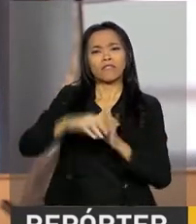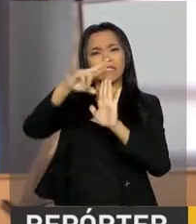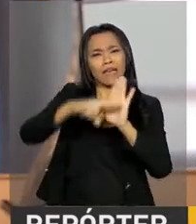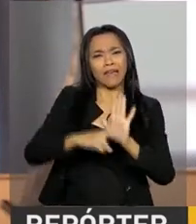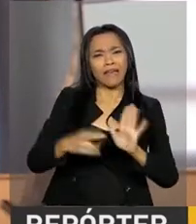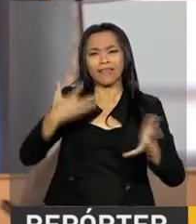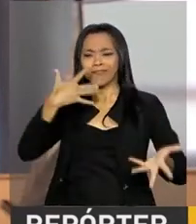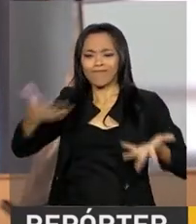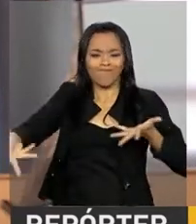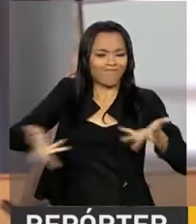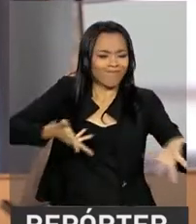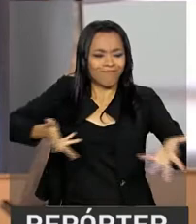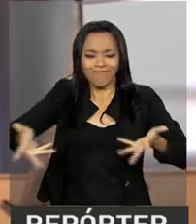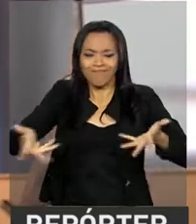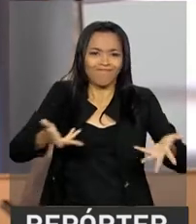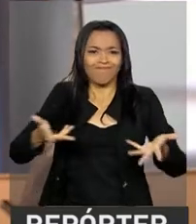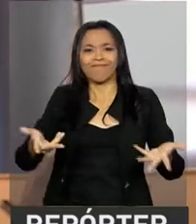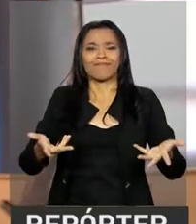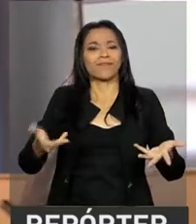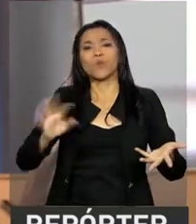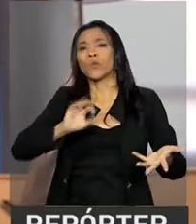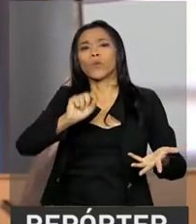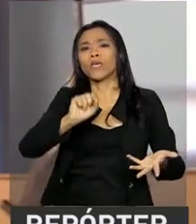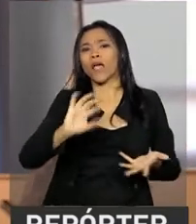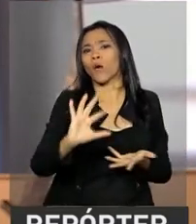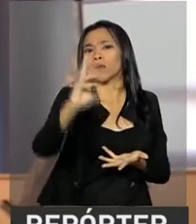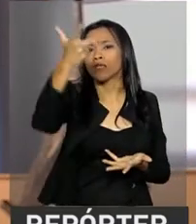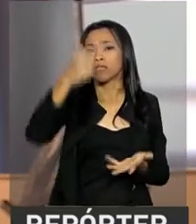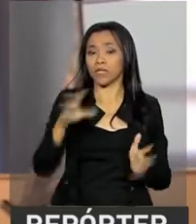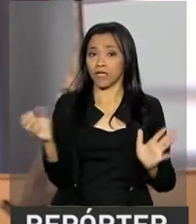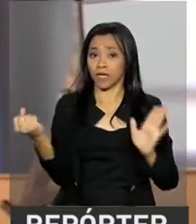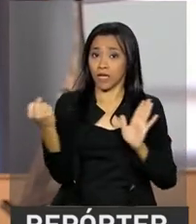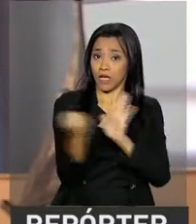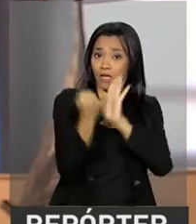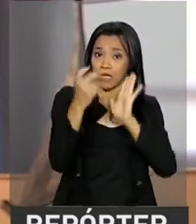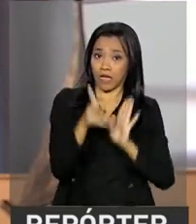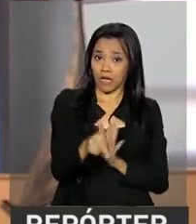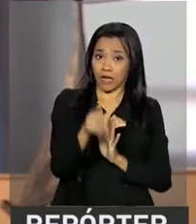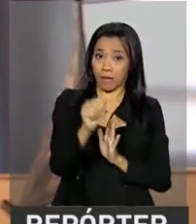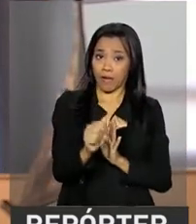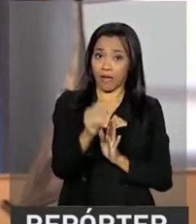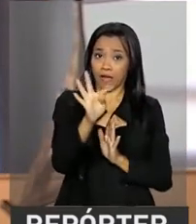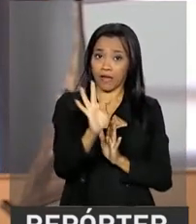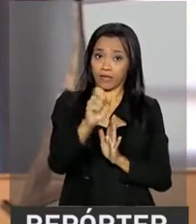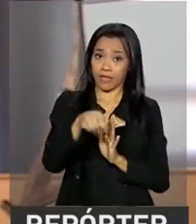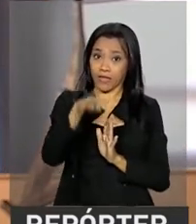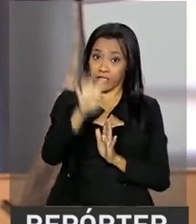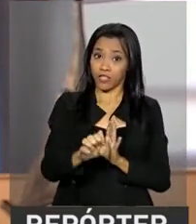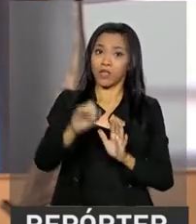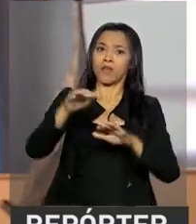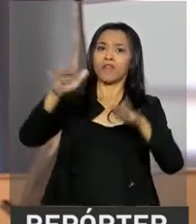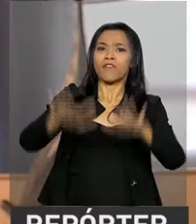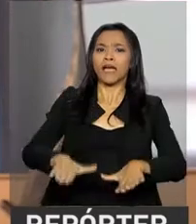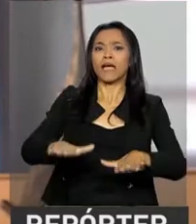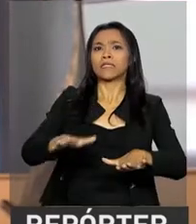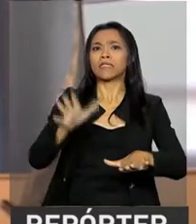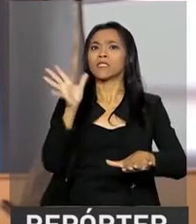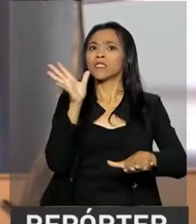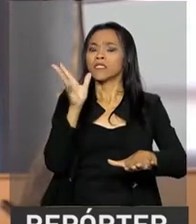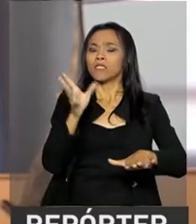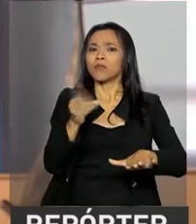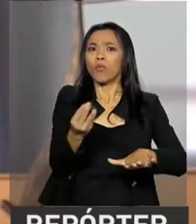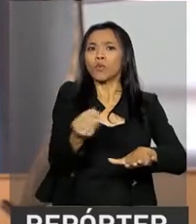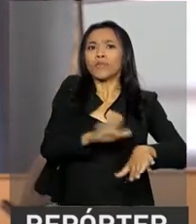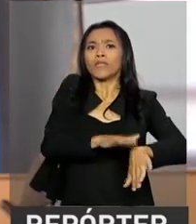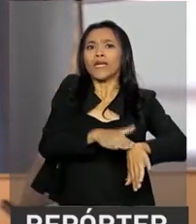fazia com que em alguns casos as patentes ficassem vigentes além do prazo legal o que atrasava